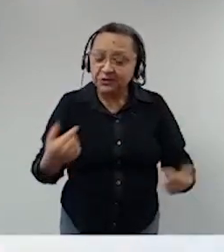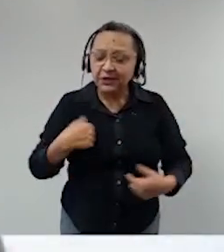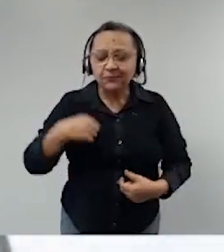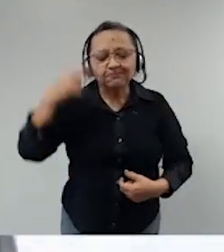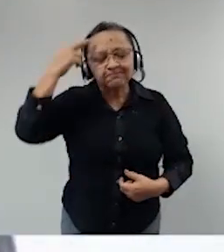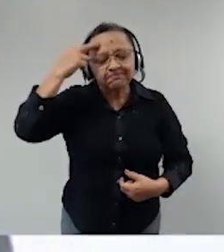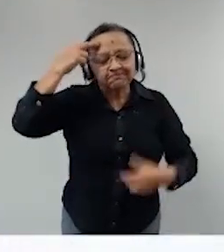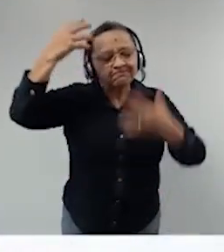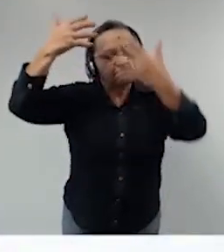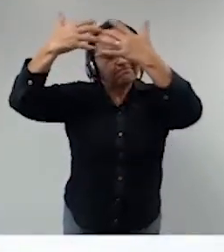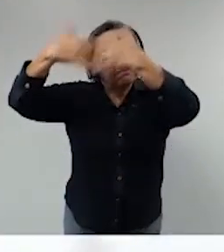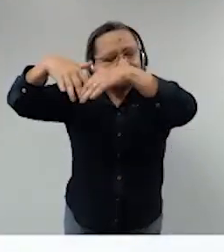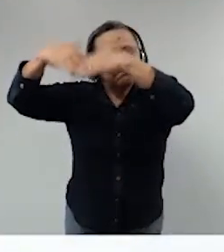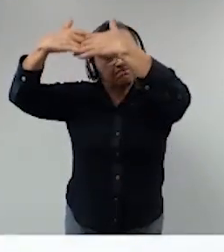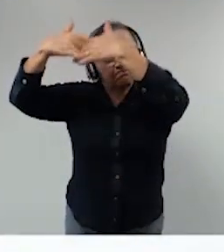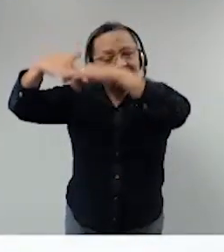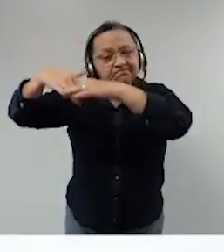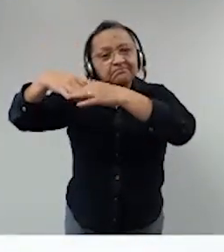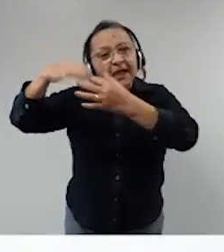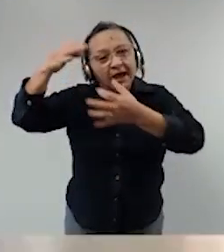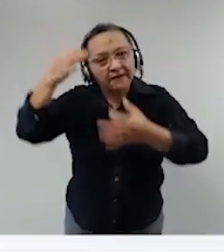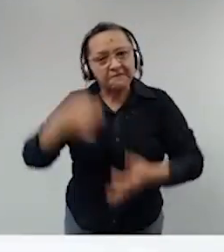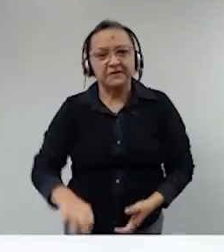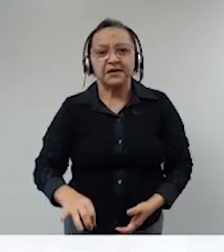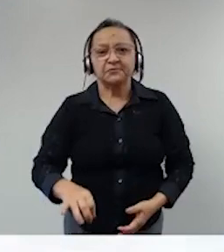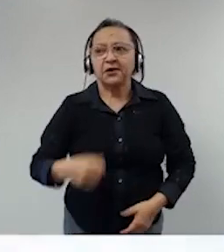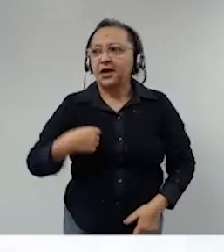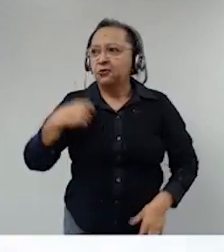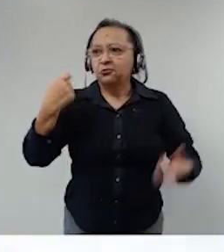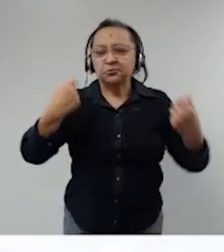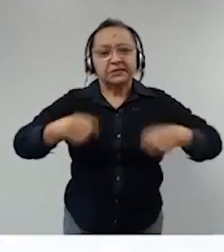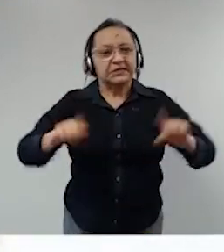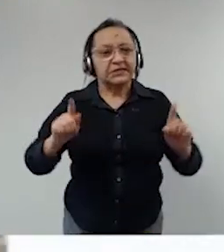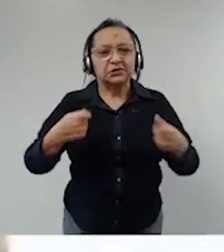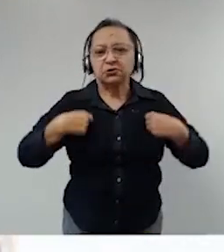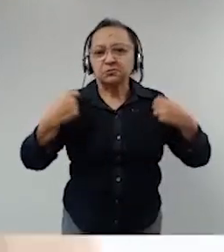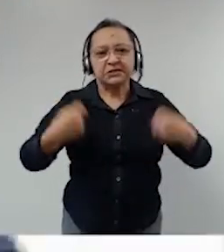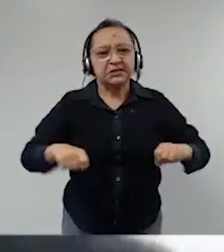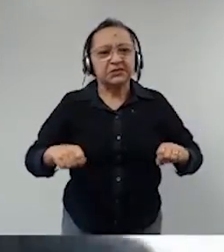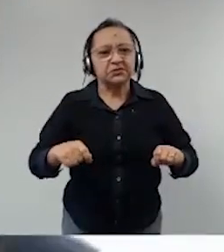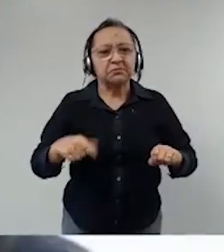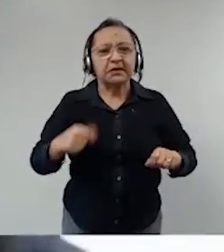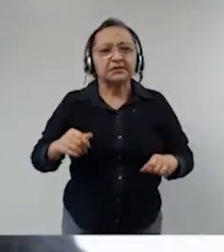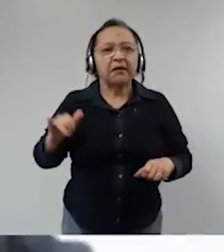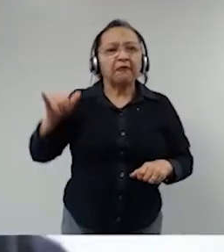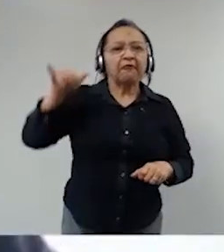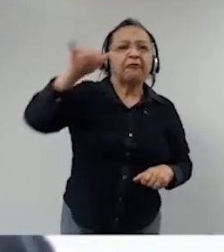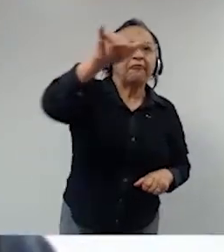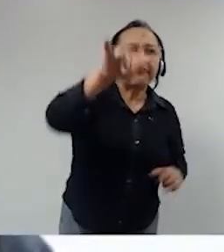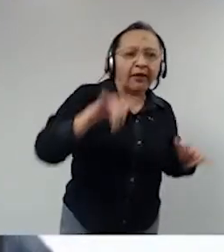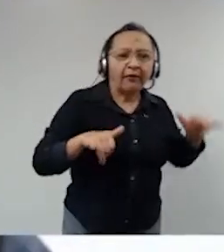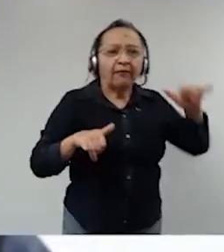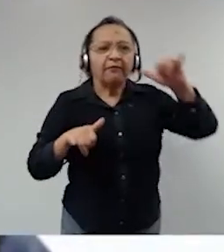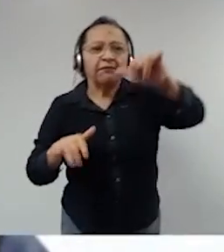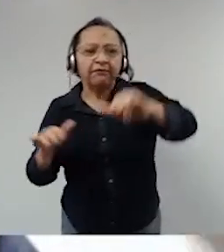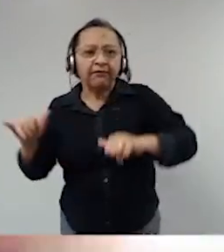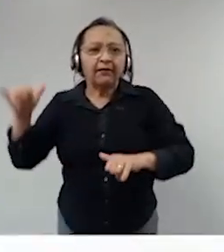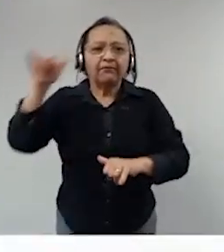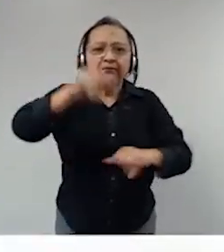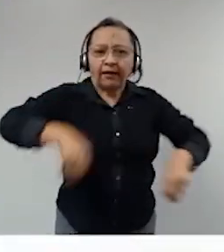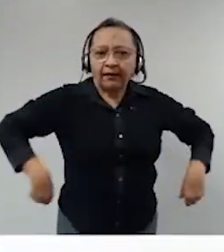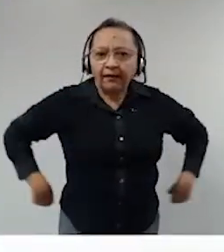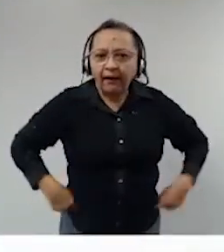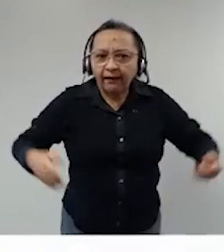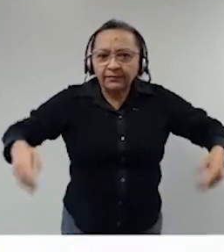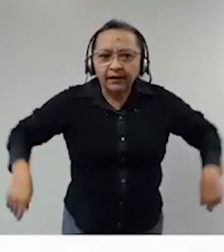que a questão seja muito mais complexa, não precisamos mais pegar um avião, gastar dinheiro com hospedagem